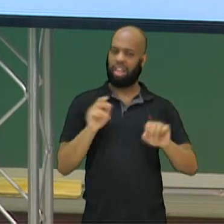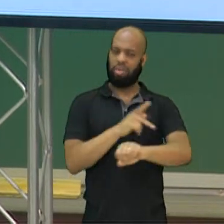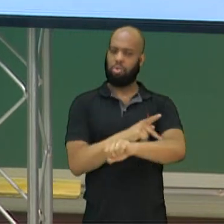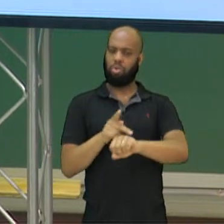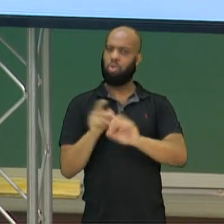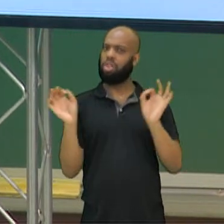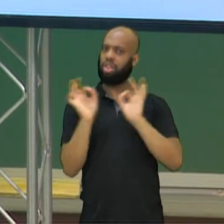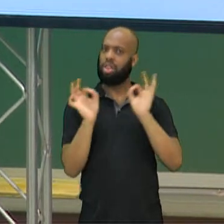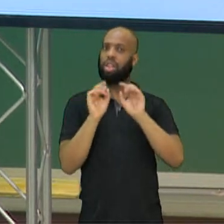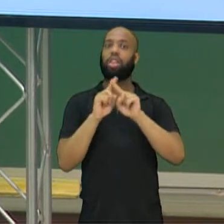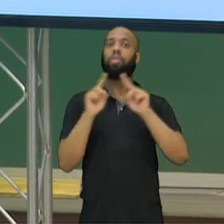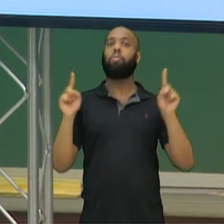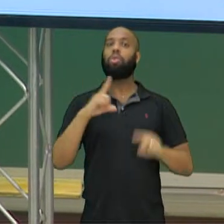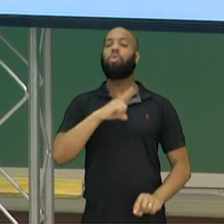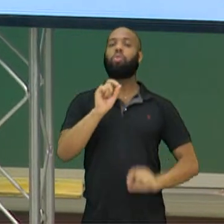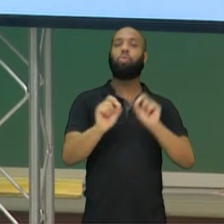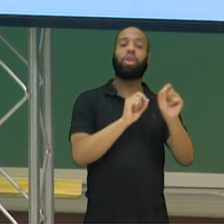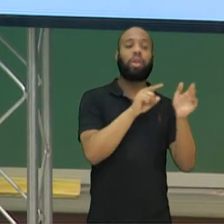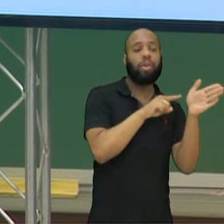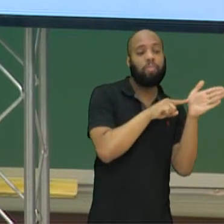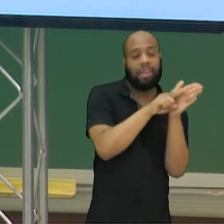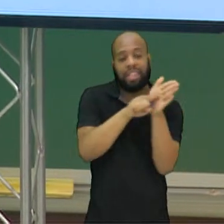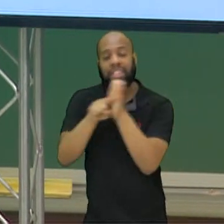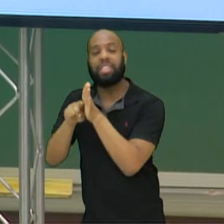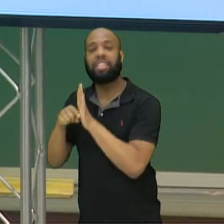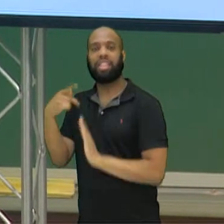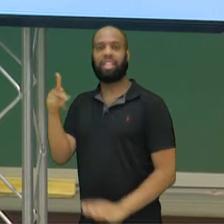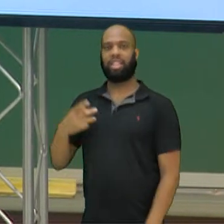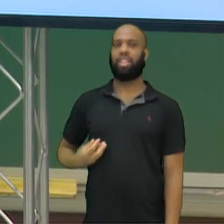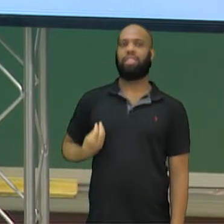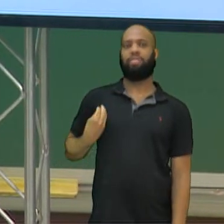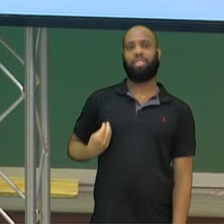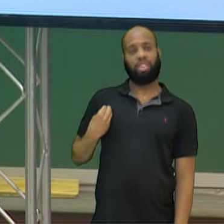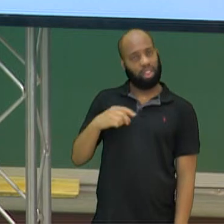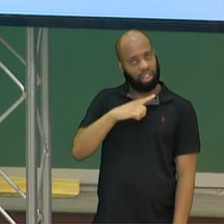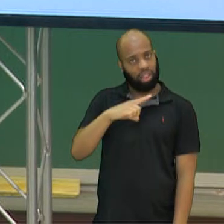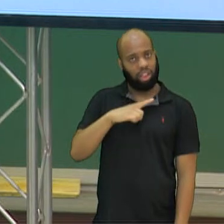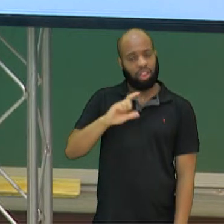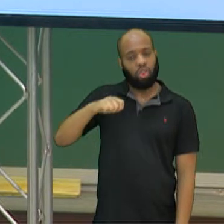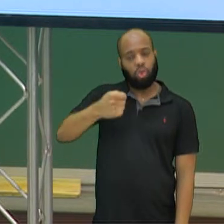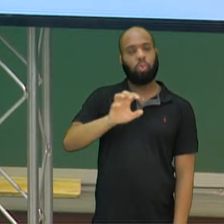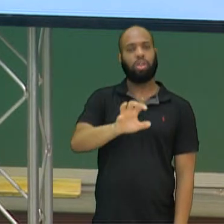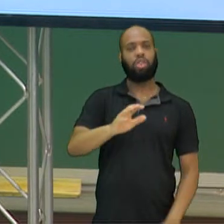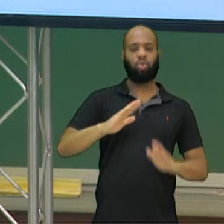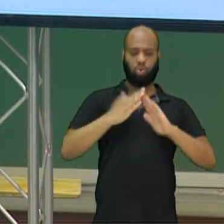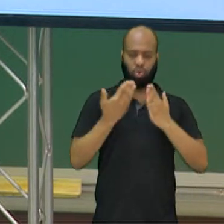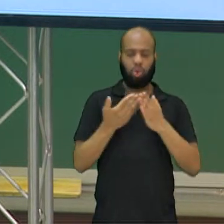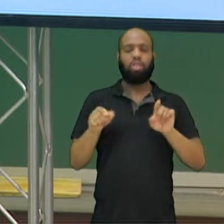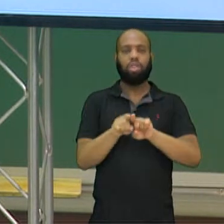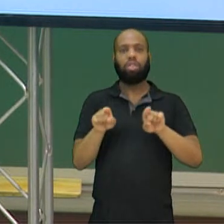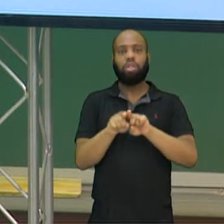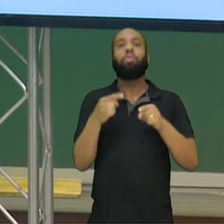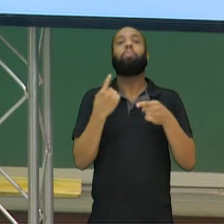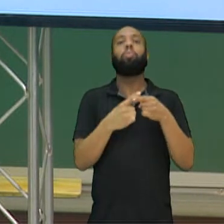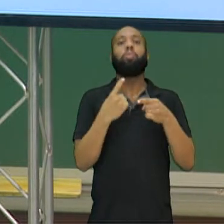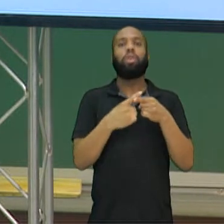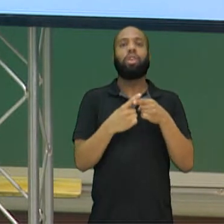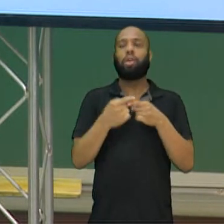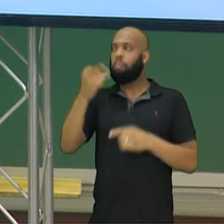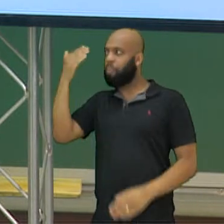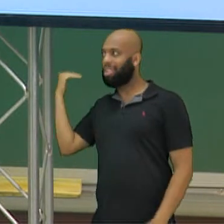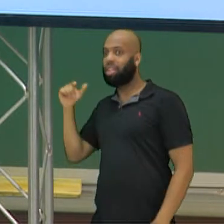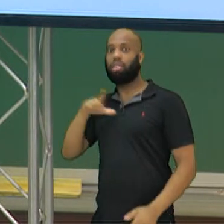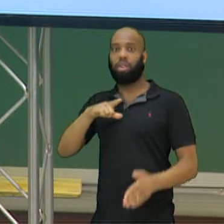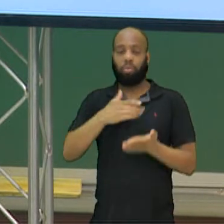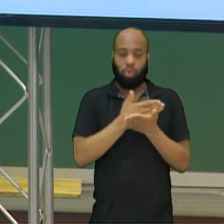escolar. Mas a sua pesquisa de biólogo passava diretamente pela escola, porque desde o início da sua